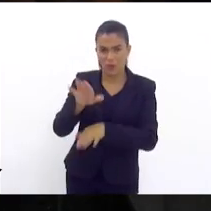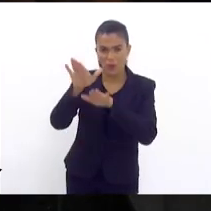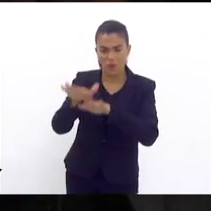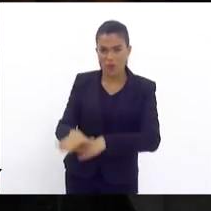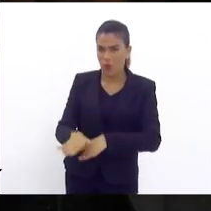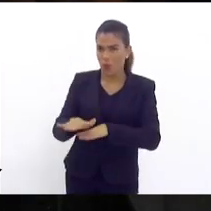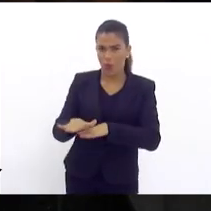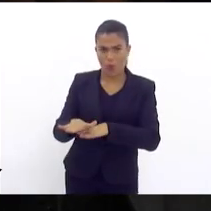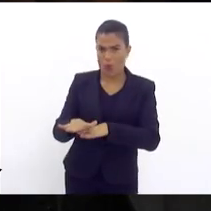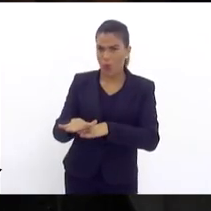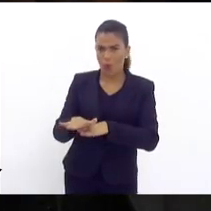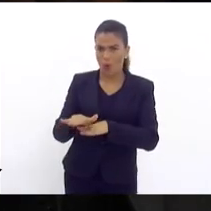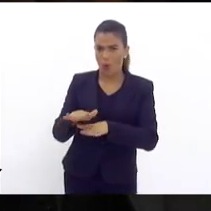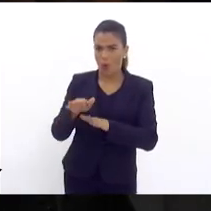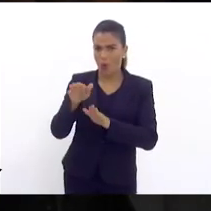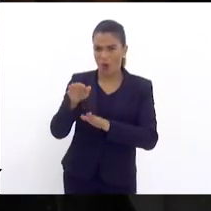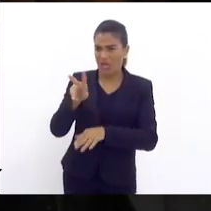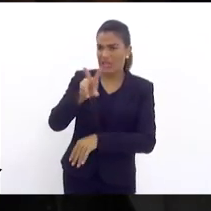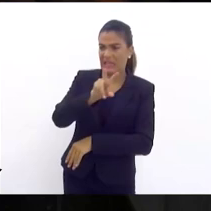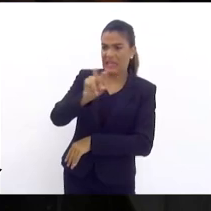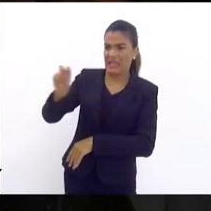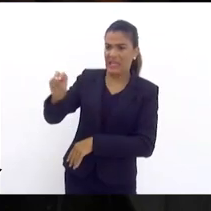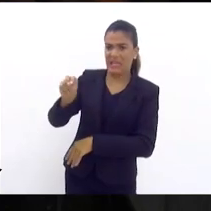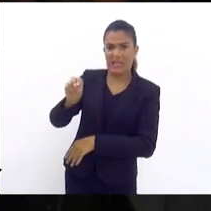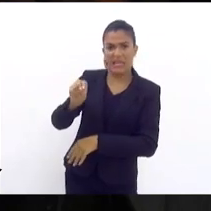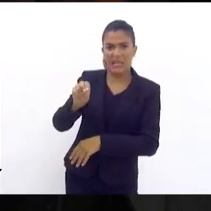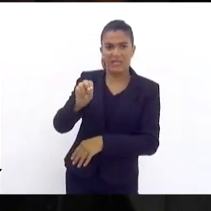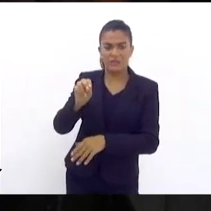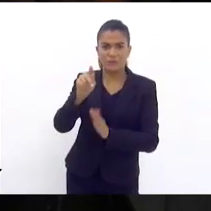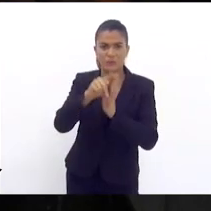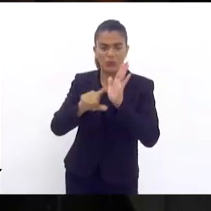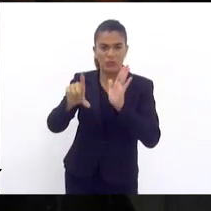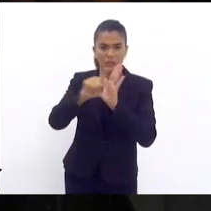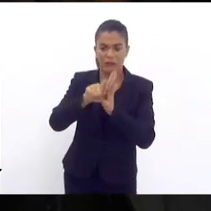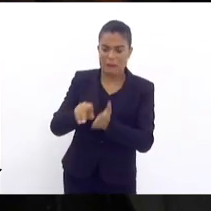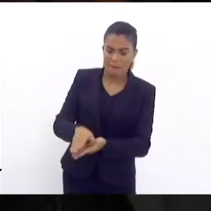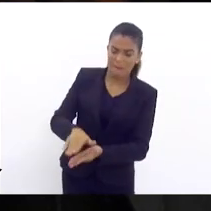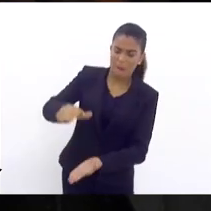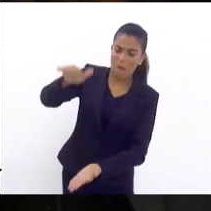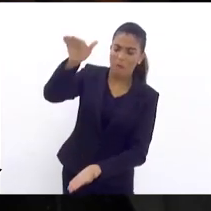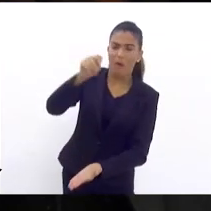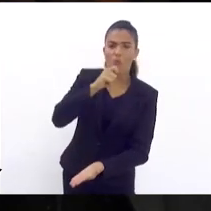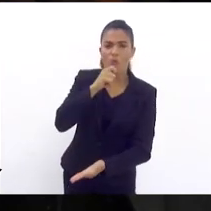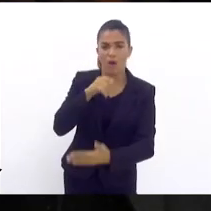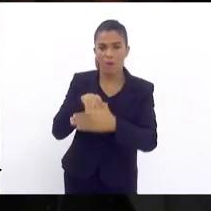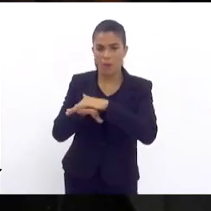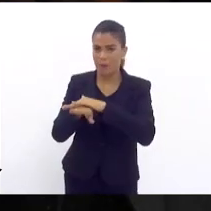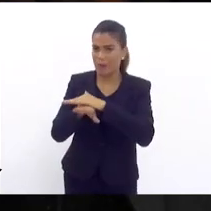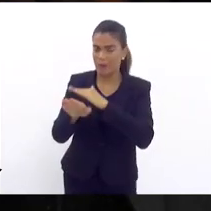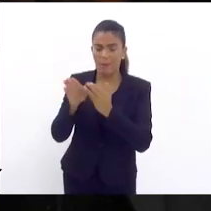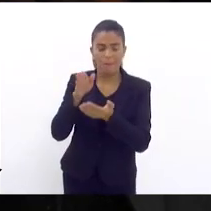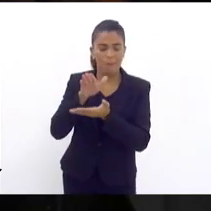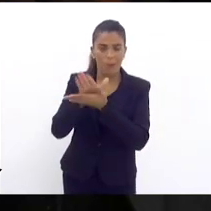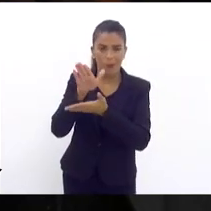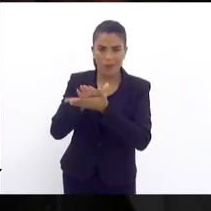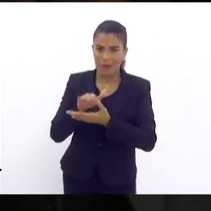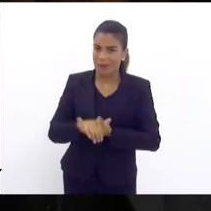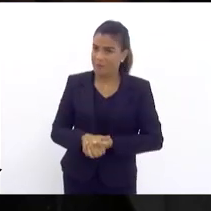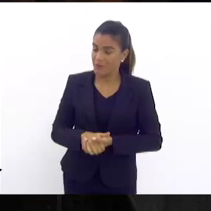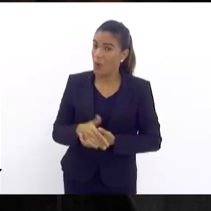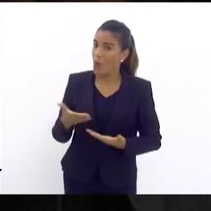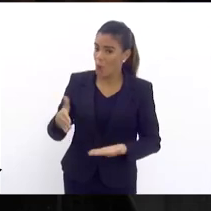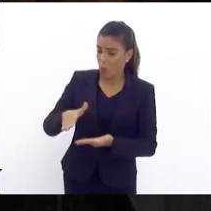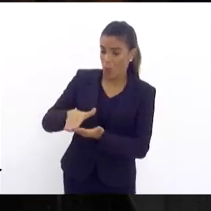a casa 500 projetos de lei sem publicar só de conviver que